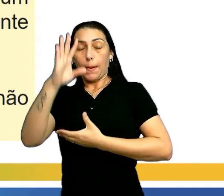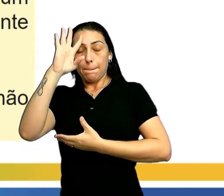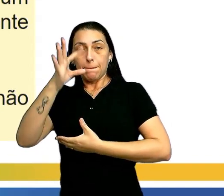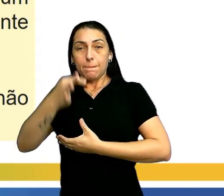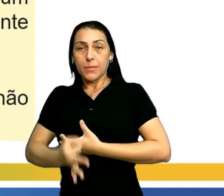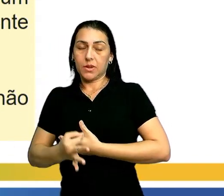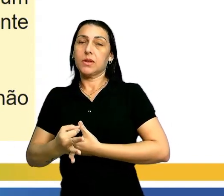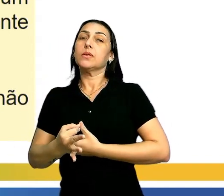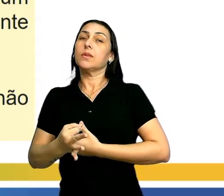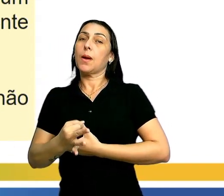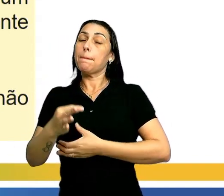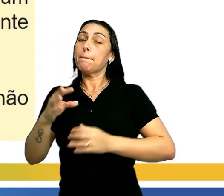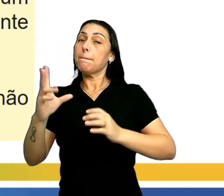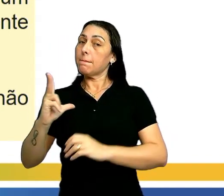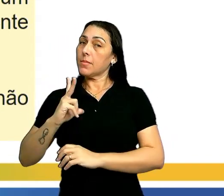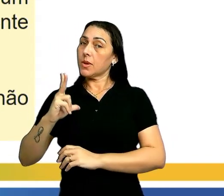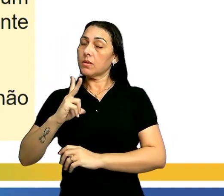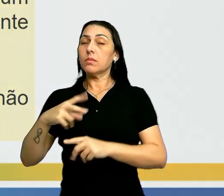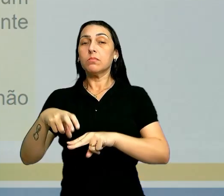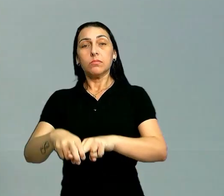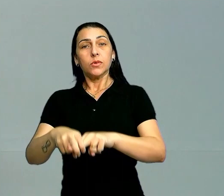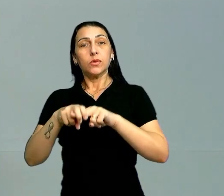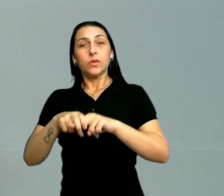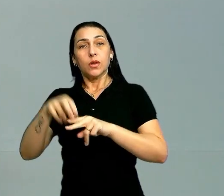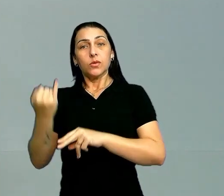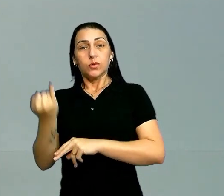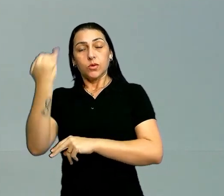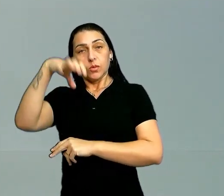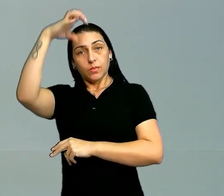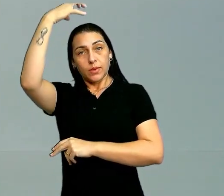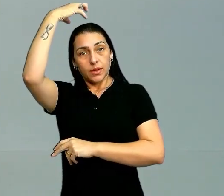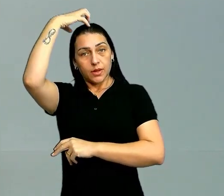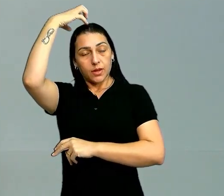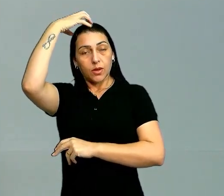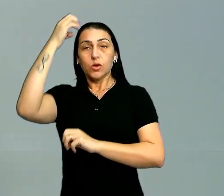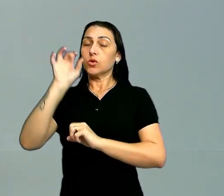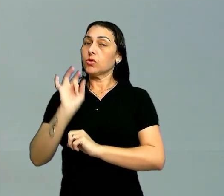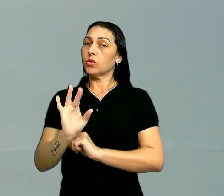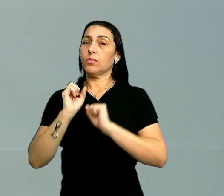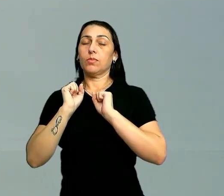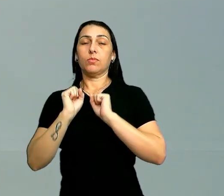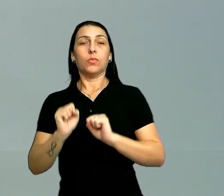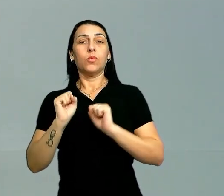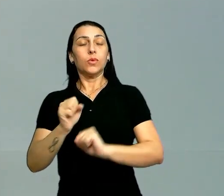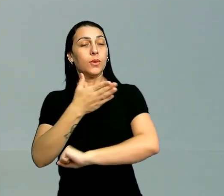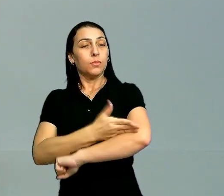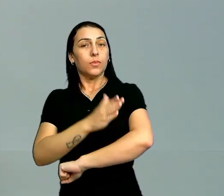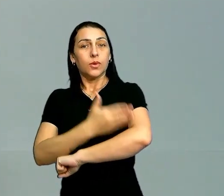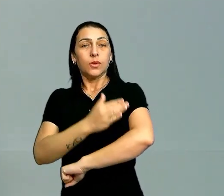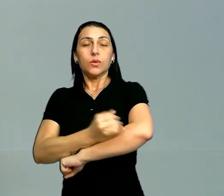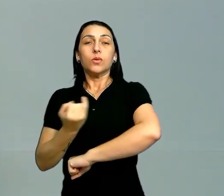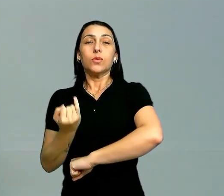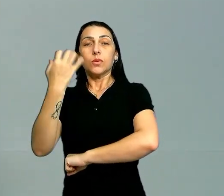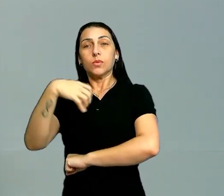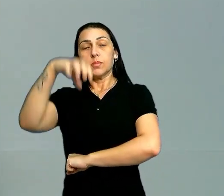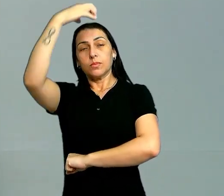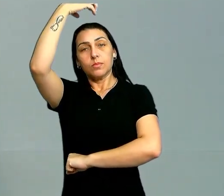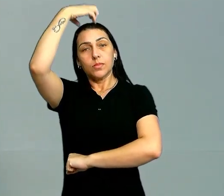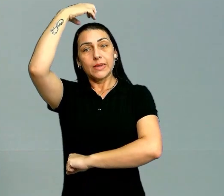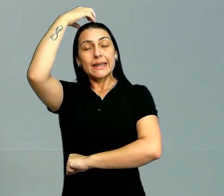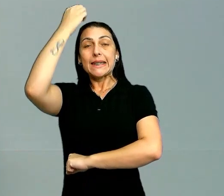decisão, mesmo que seja pessoal, portanto, de um imperativo hipotético. Eu só posso colocar em prática um imperativo